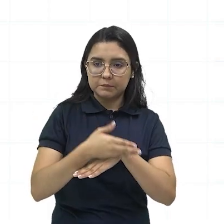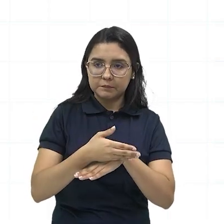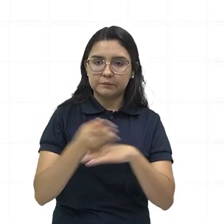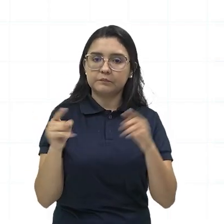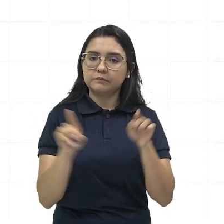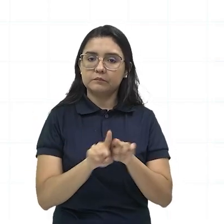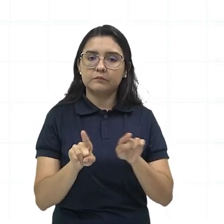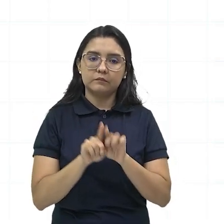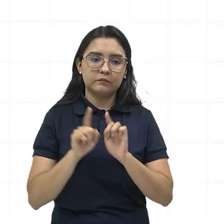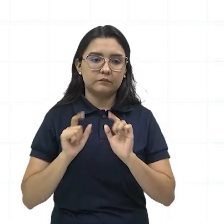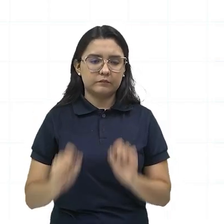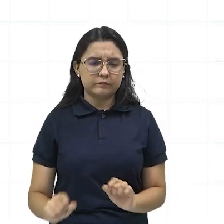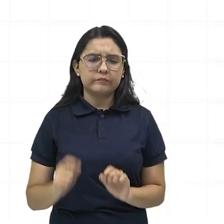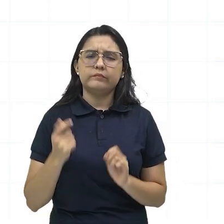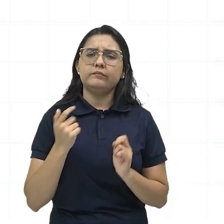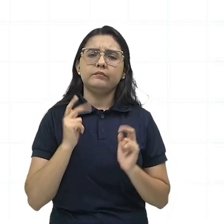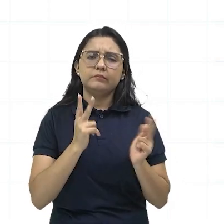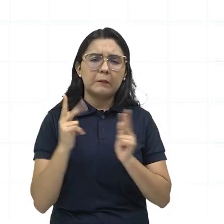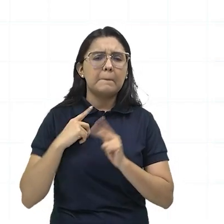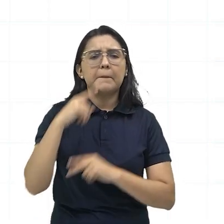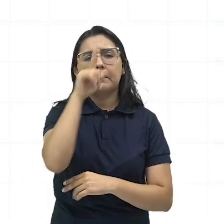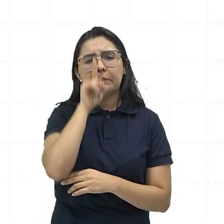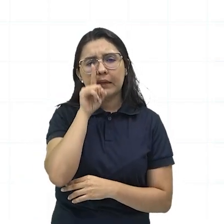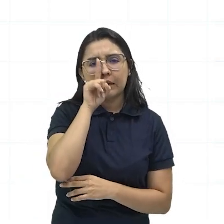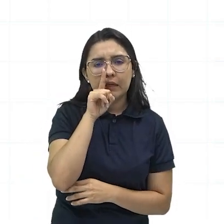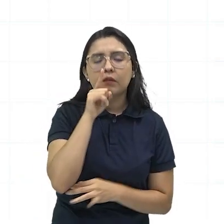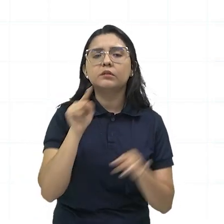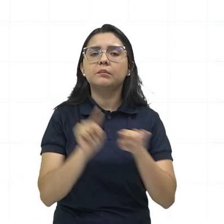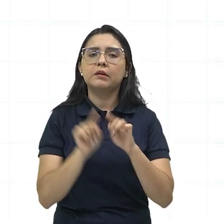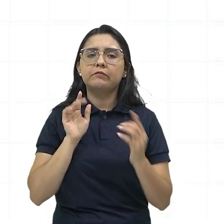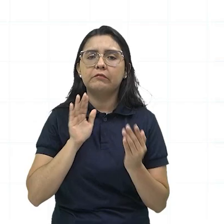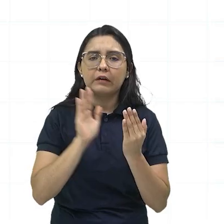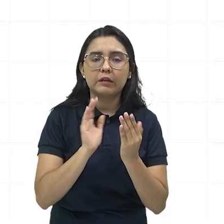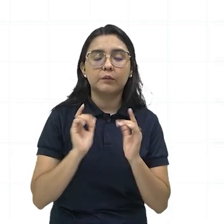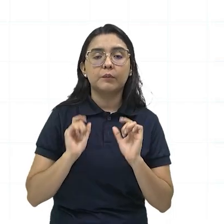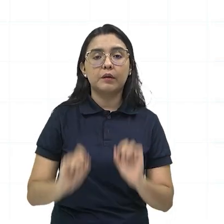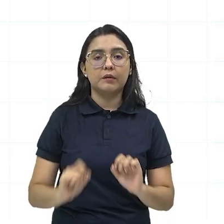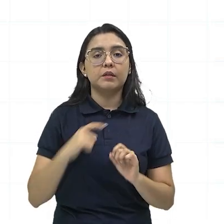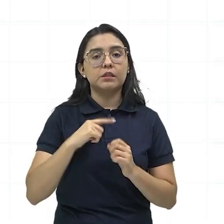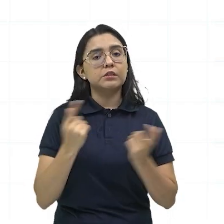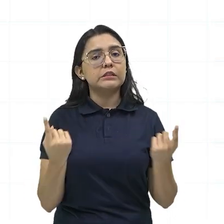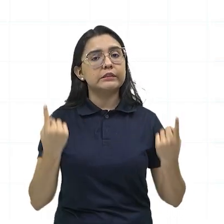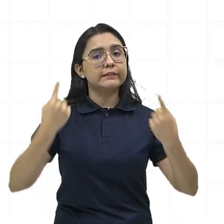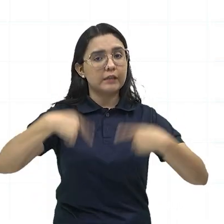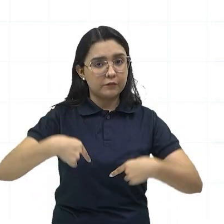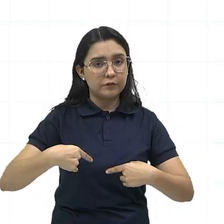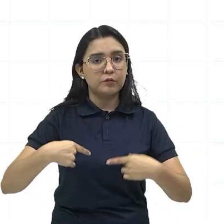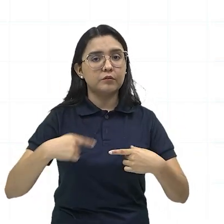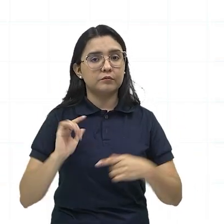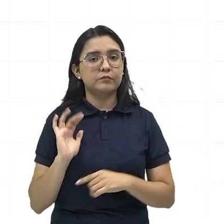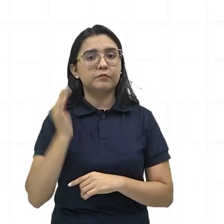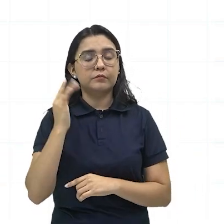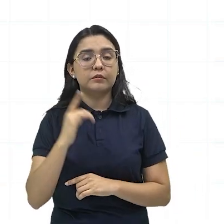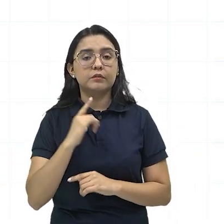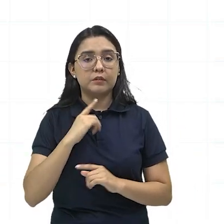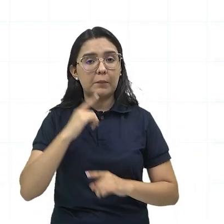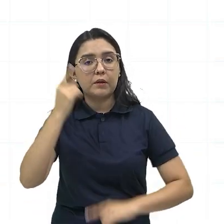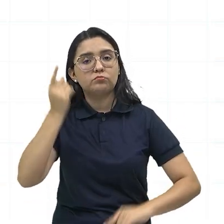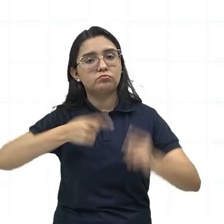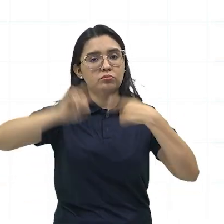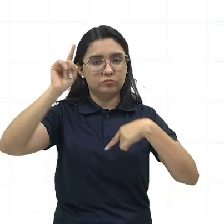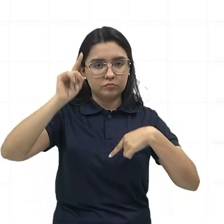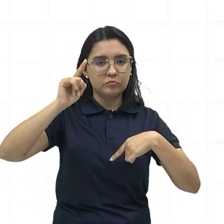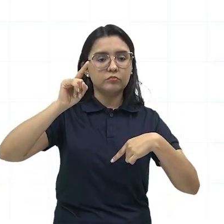passam por aventuras, perigos, eles enfrentam esses desafios e vão superar